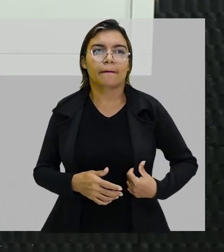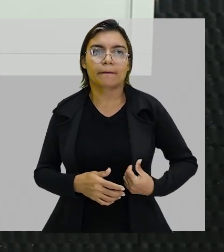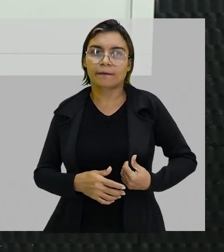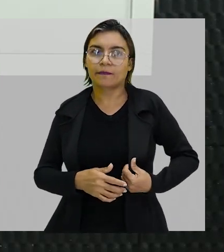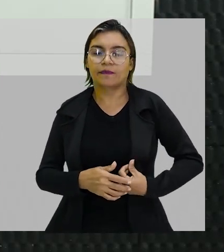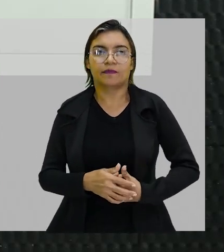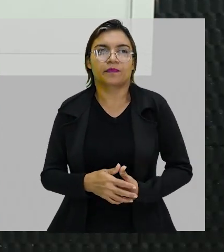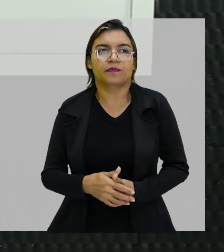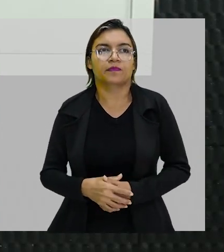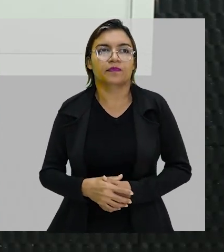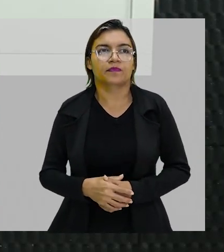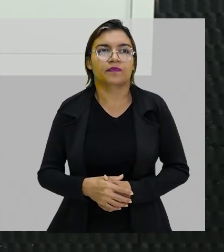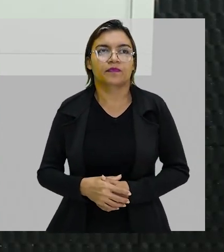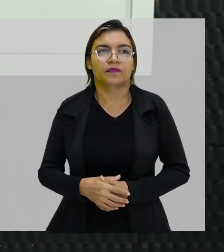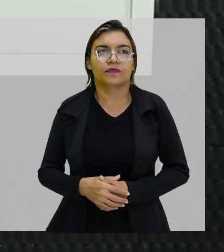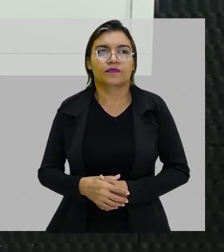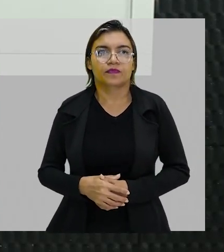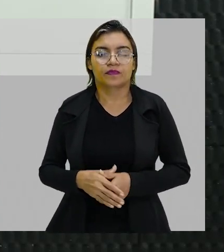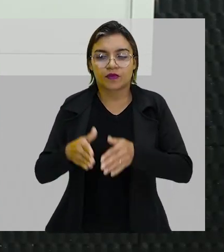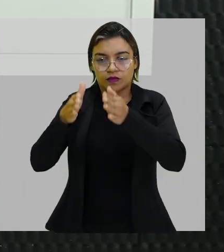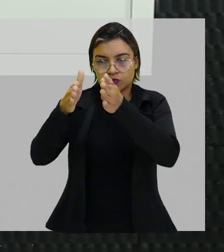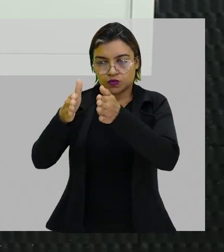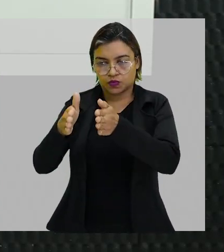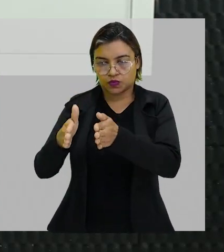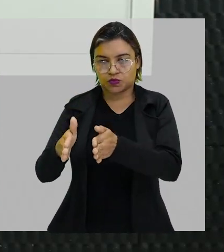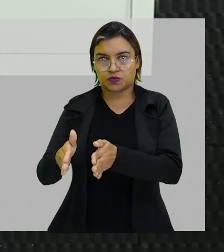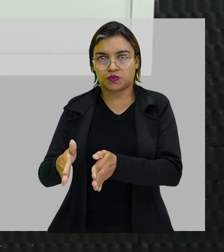colocar aquele de lado, né? Aqui é a nossa área.